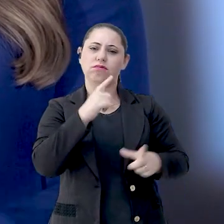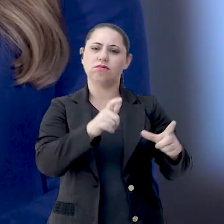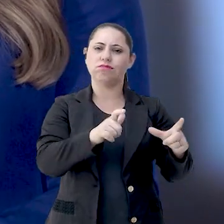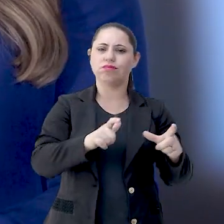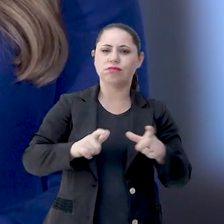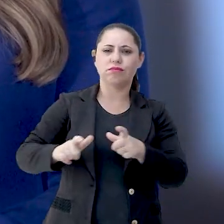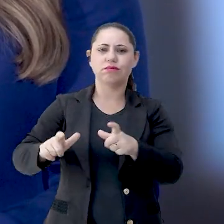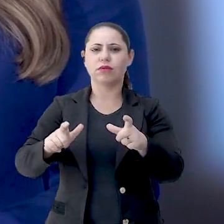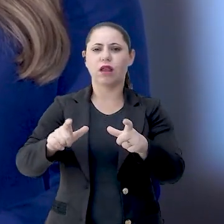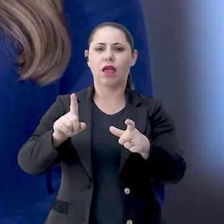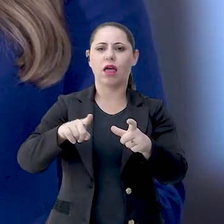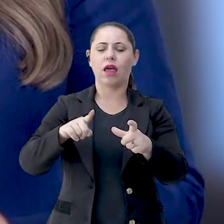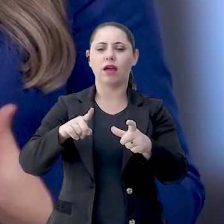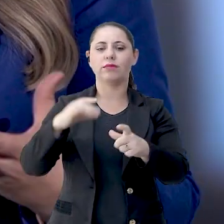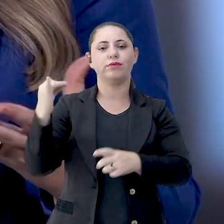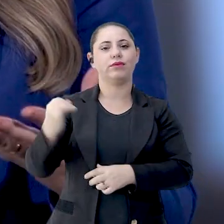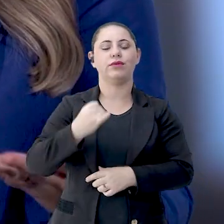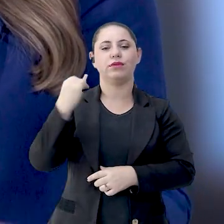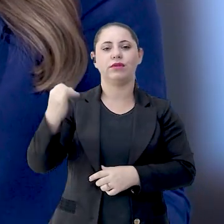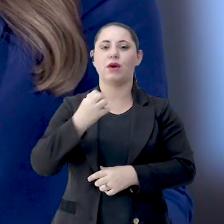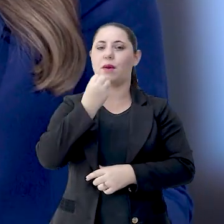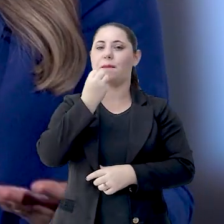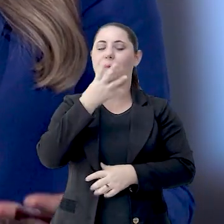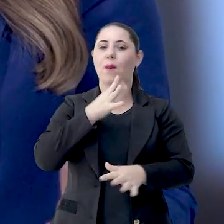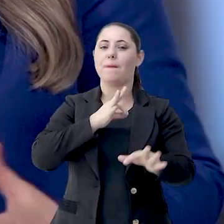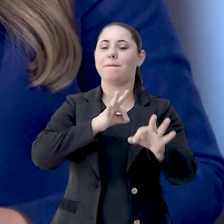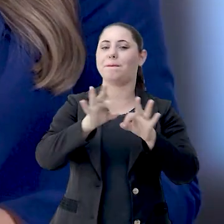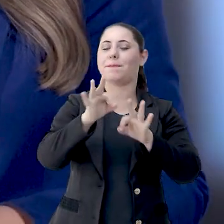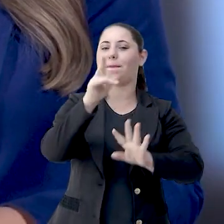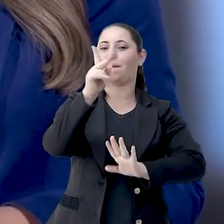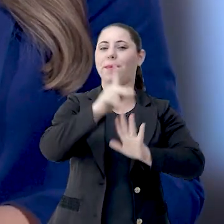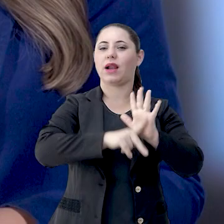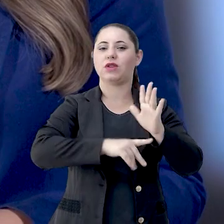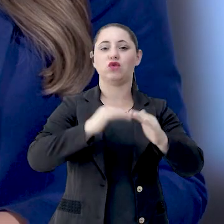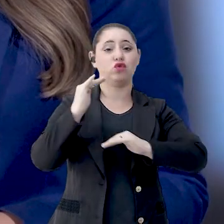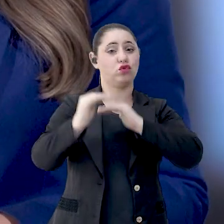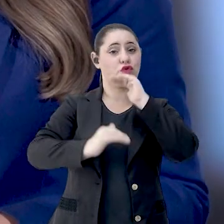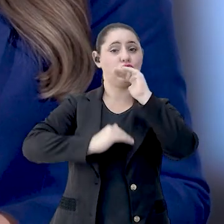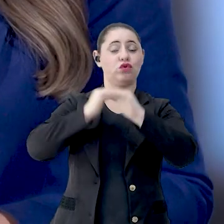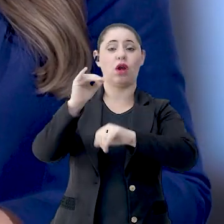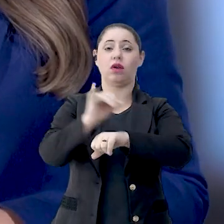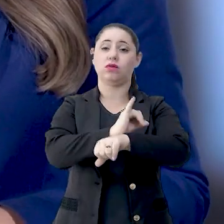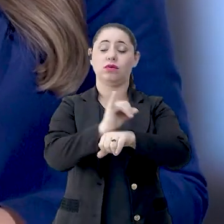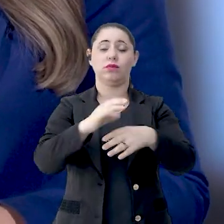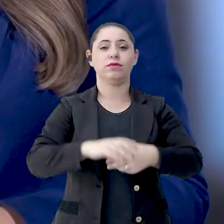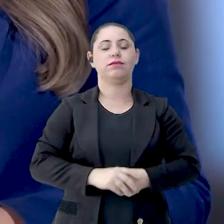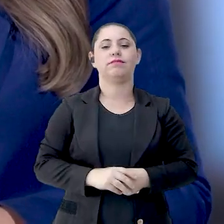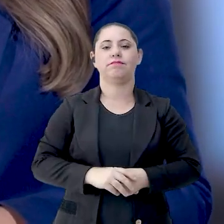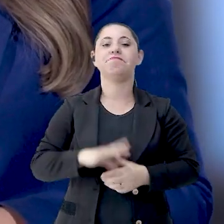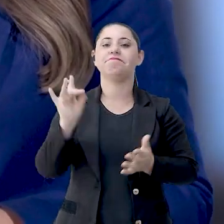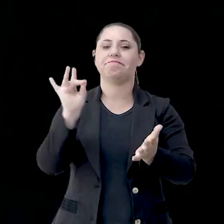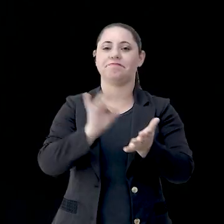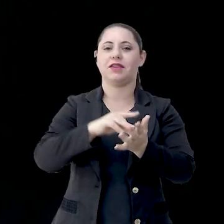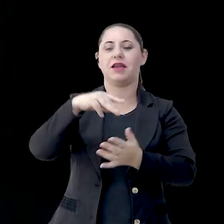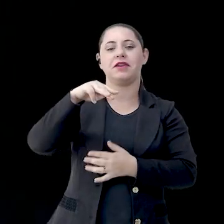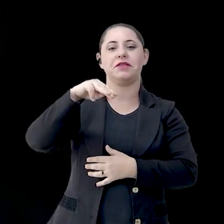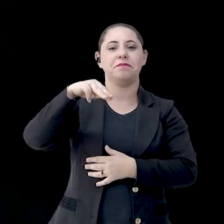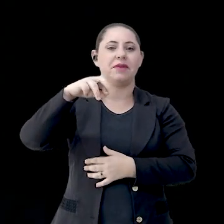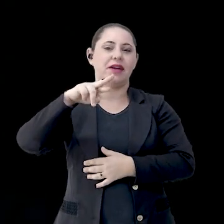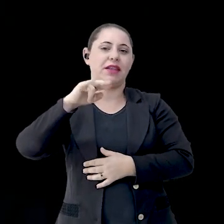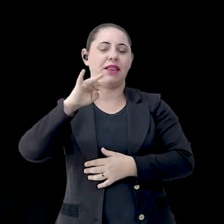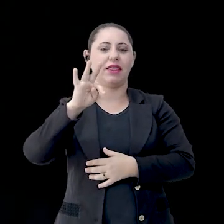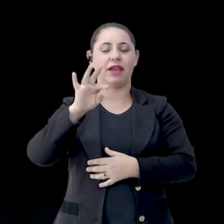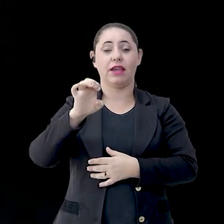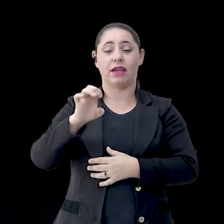Conhecer bem suas regiões é essencial para um bom planejamento e desenvolvimento de ações. Pois é,